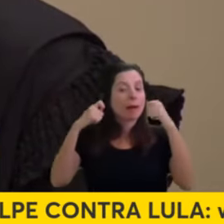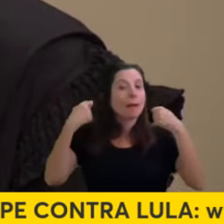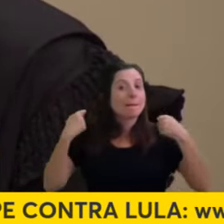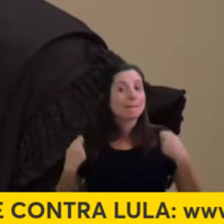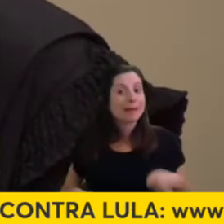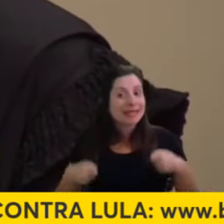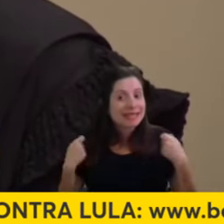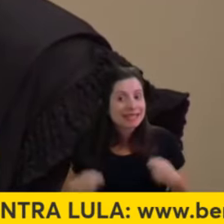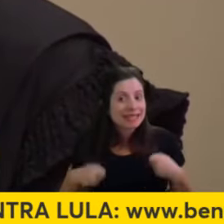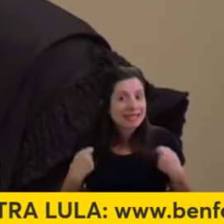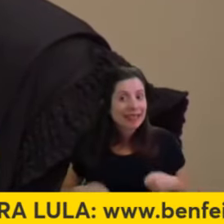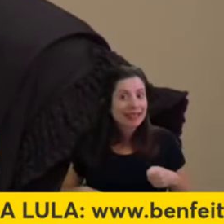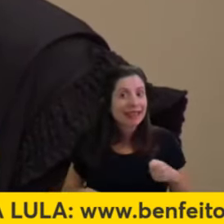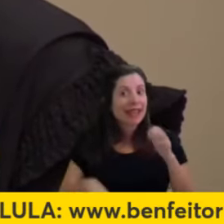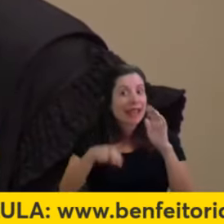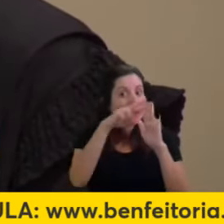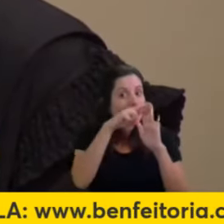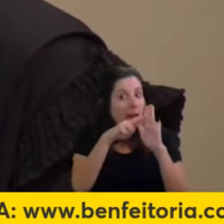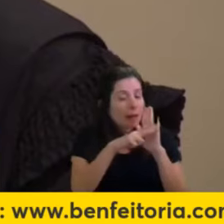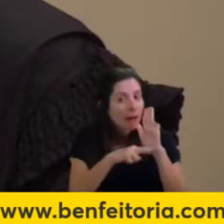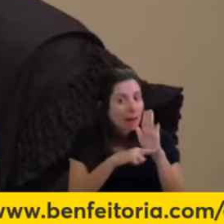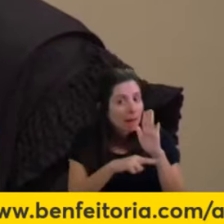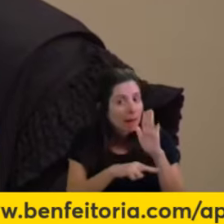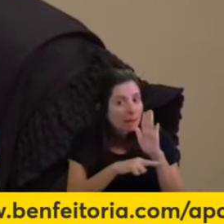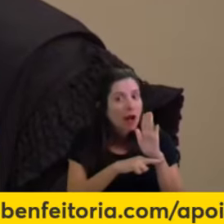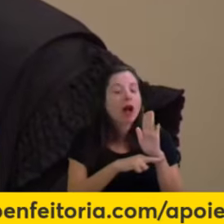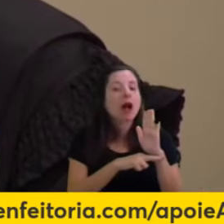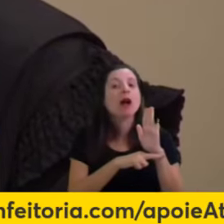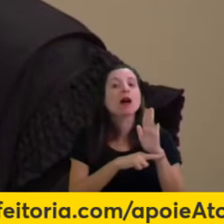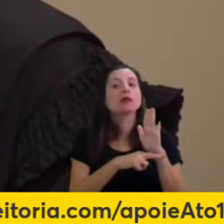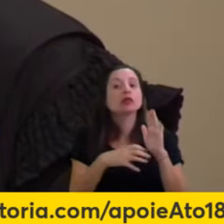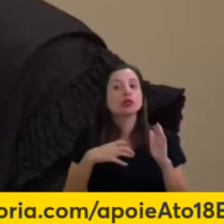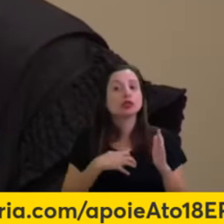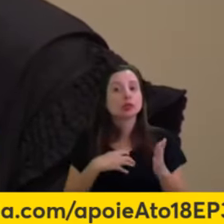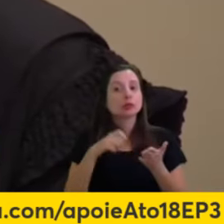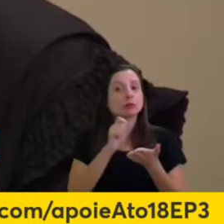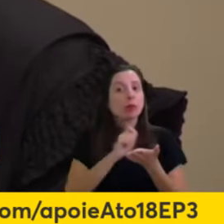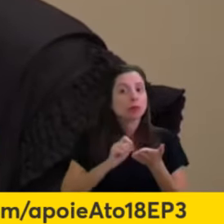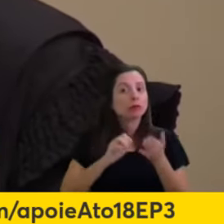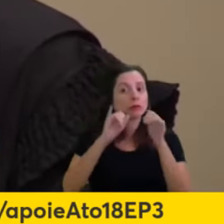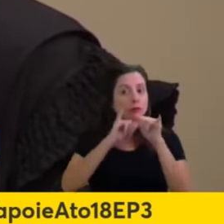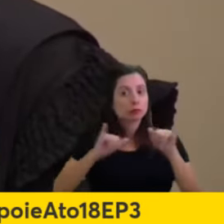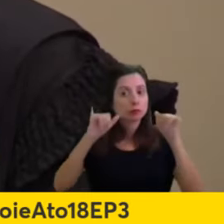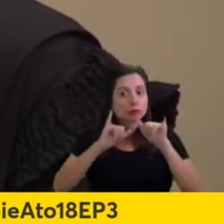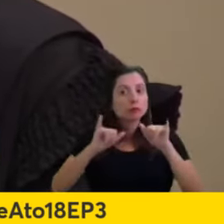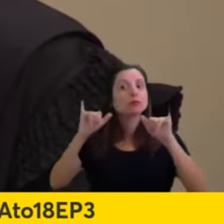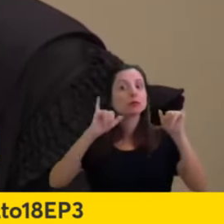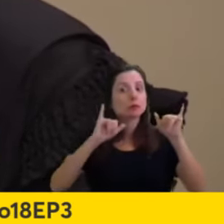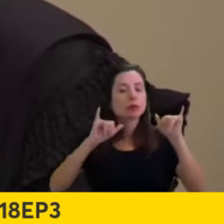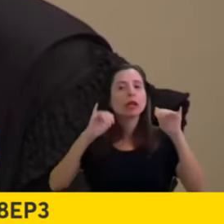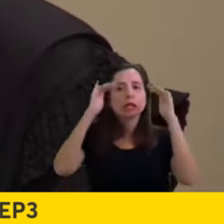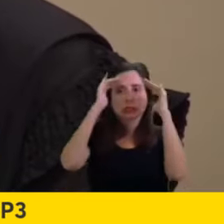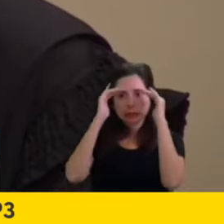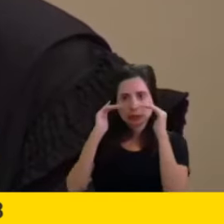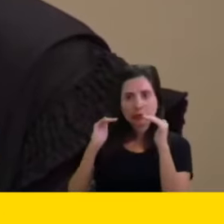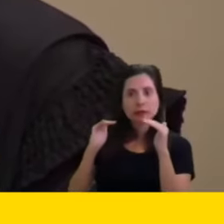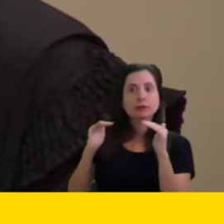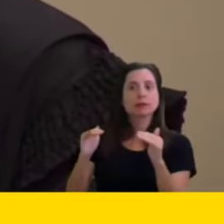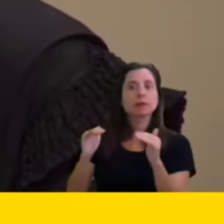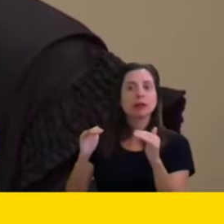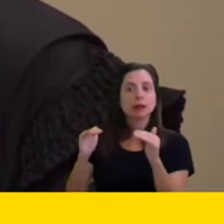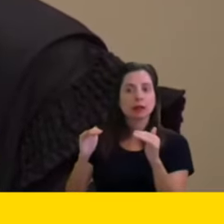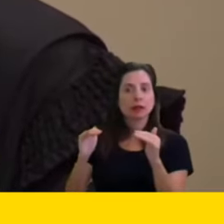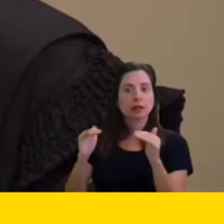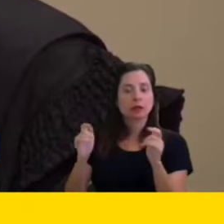exigências a impossibilidade de utilização de formas proscritas durante o período oficial de propaganda e respeita ao alcance das possibilidades do pré-candidato